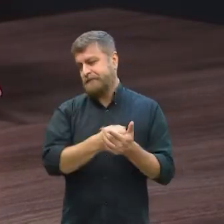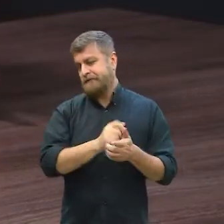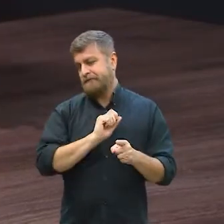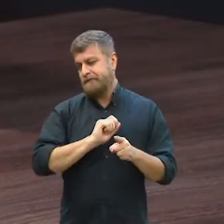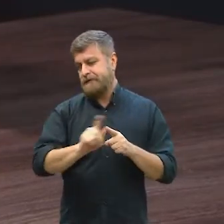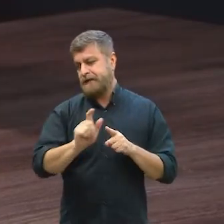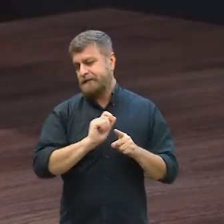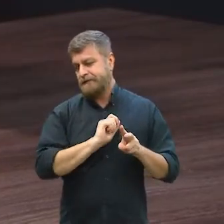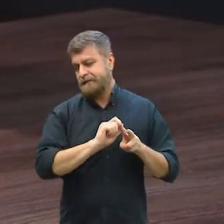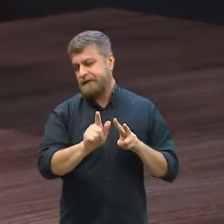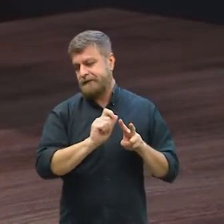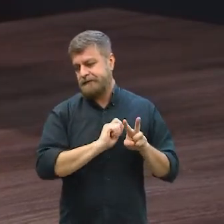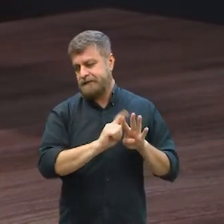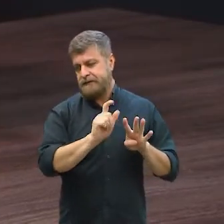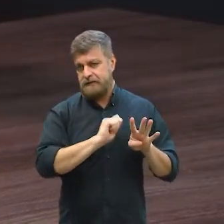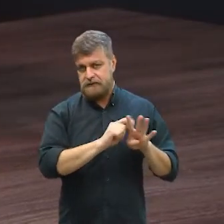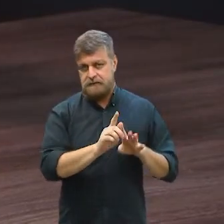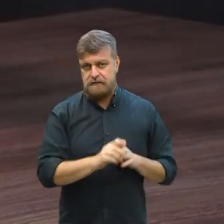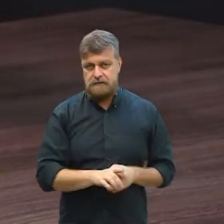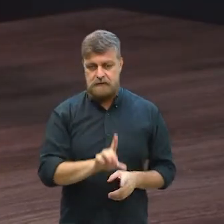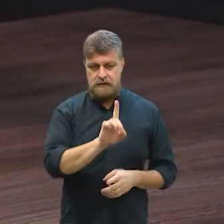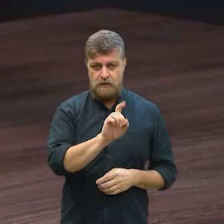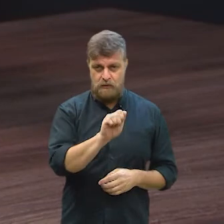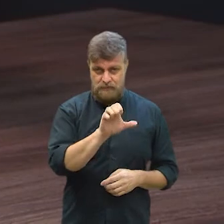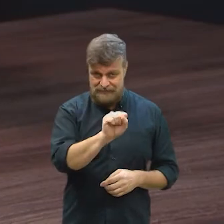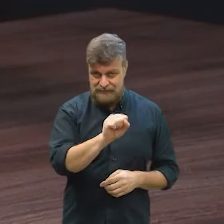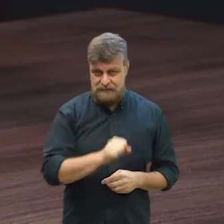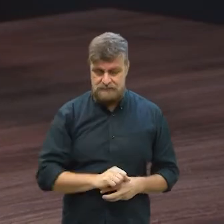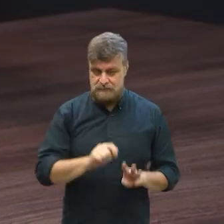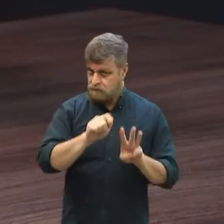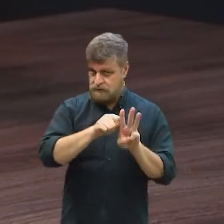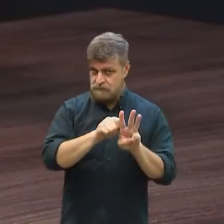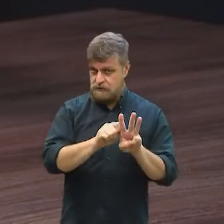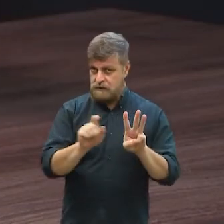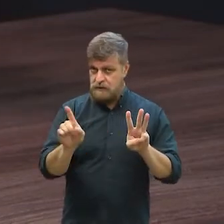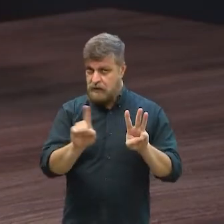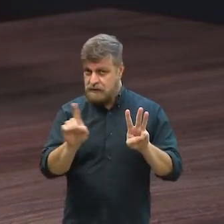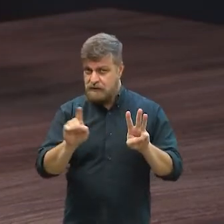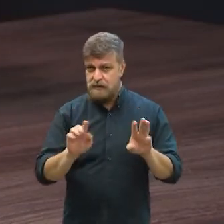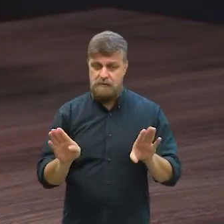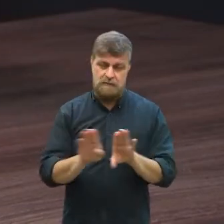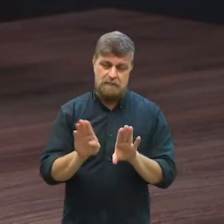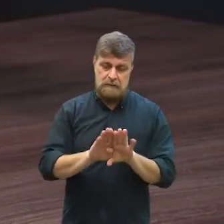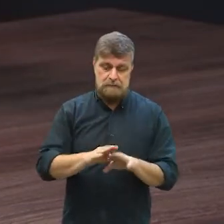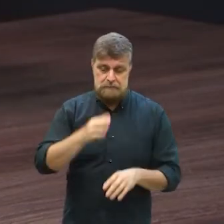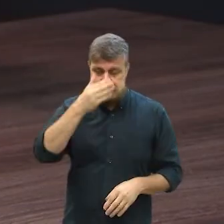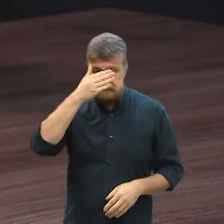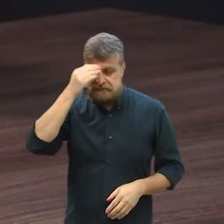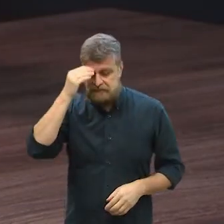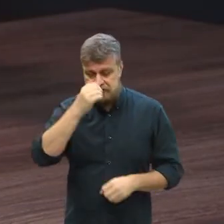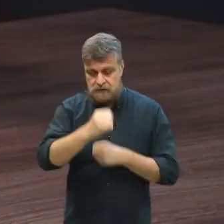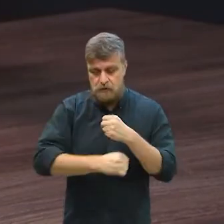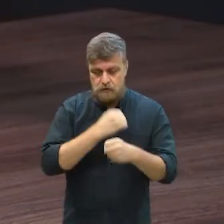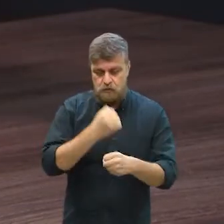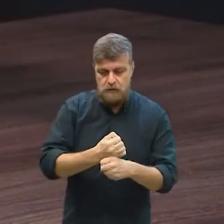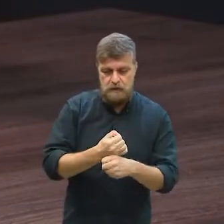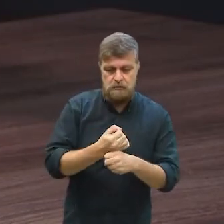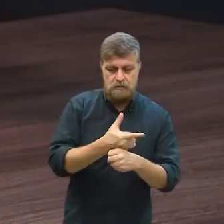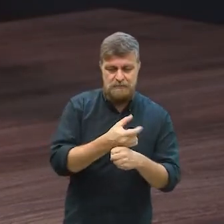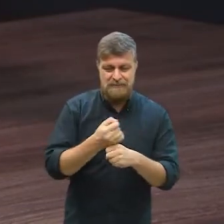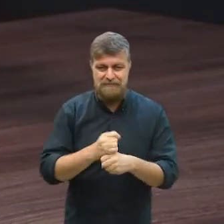pagar esse DAS no mês não só nesses 3 meses, mas até durante o